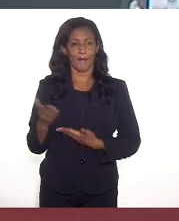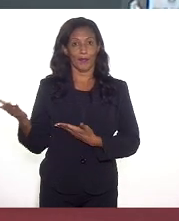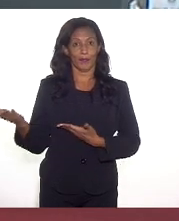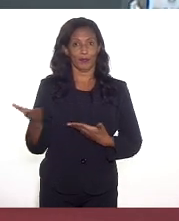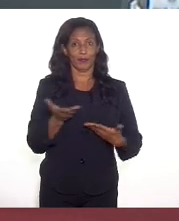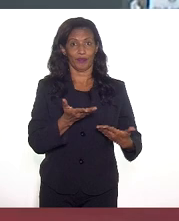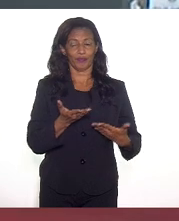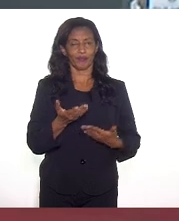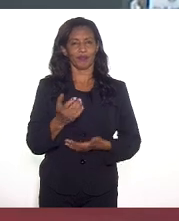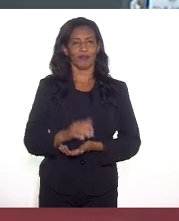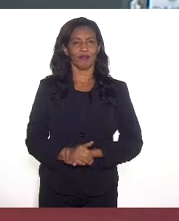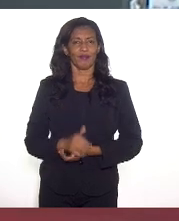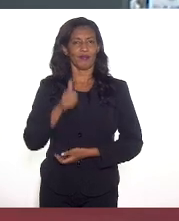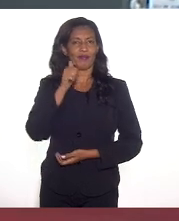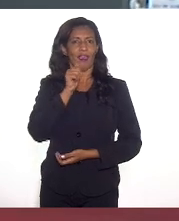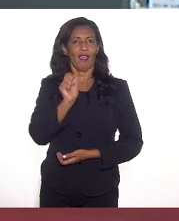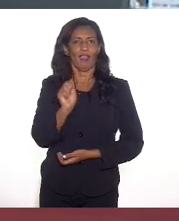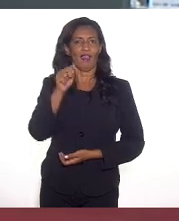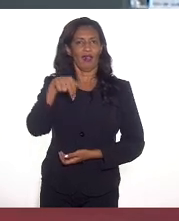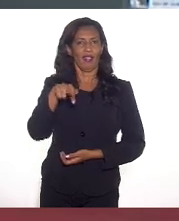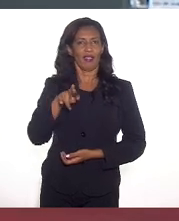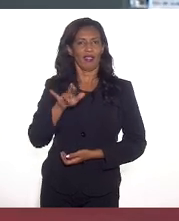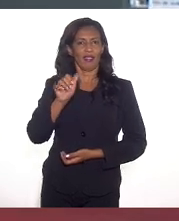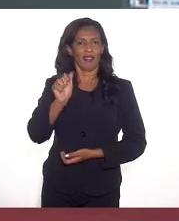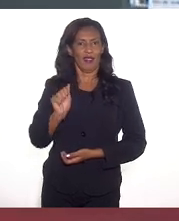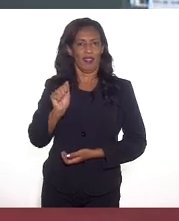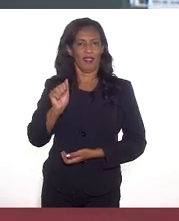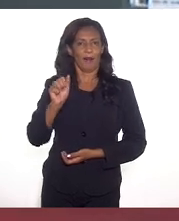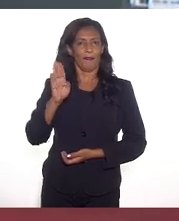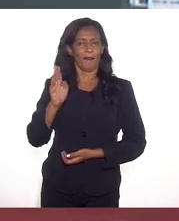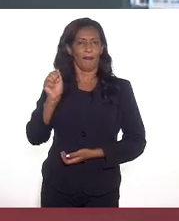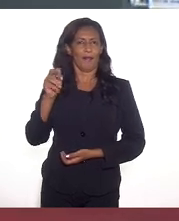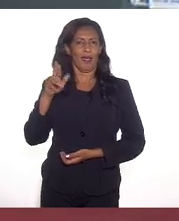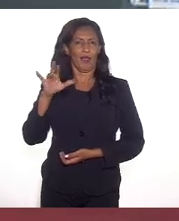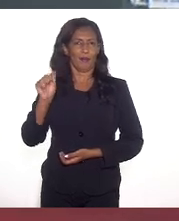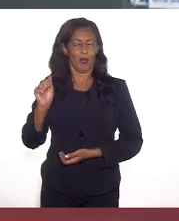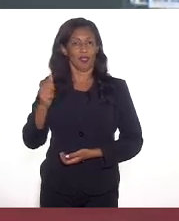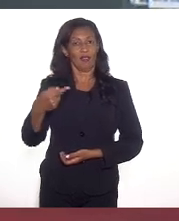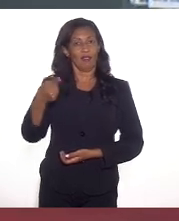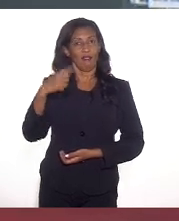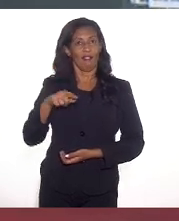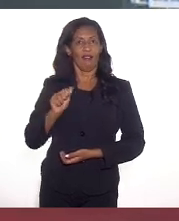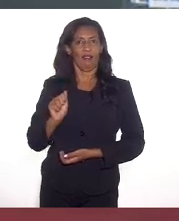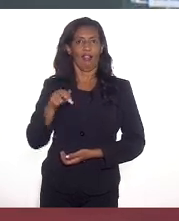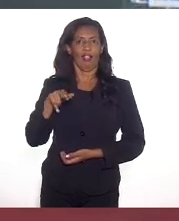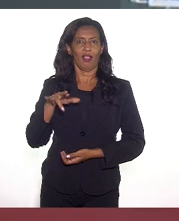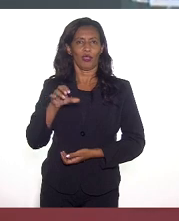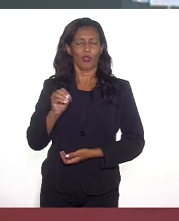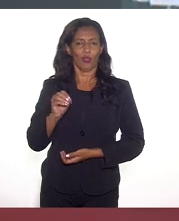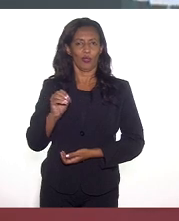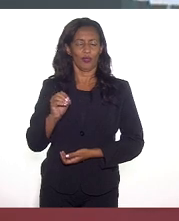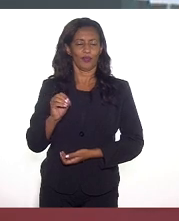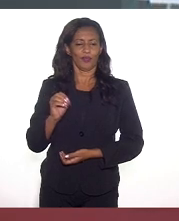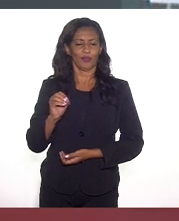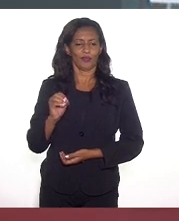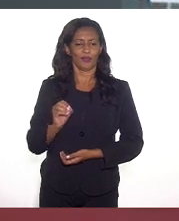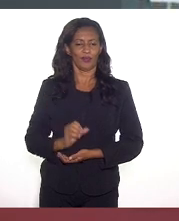Convidamos a senhora Andréa Barbosa da Silva Martins, Antônio César Alexandre de